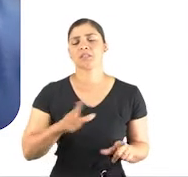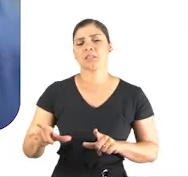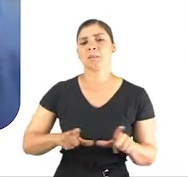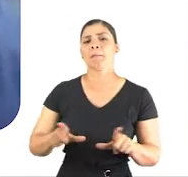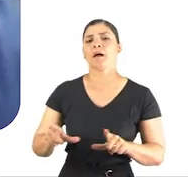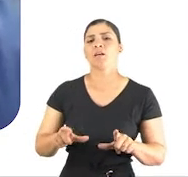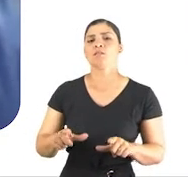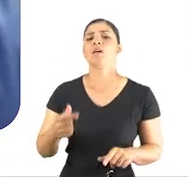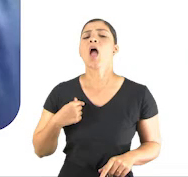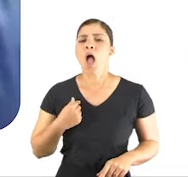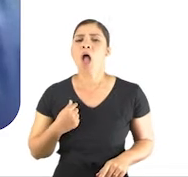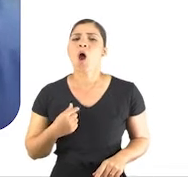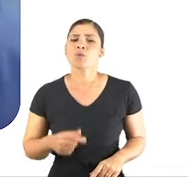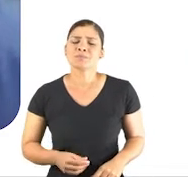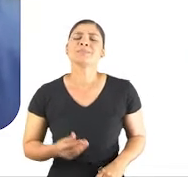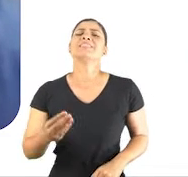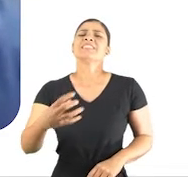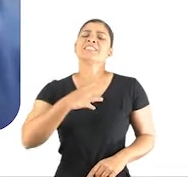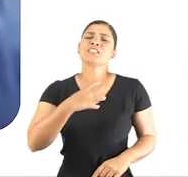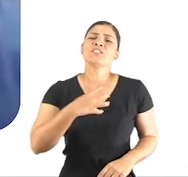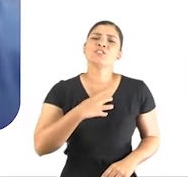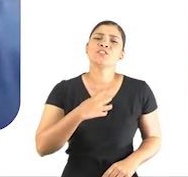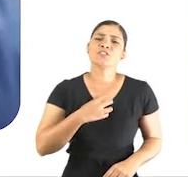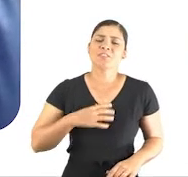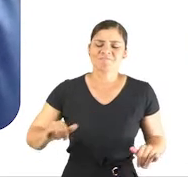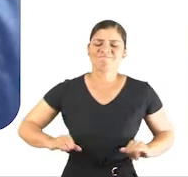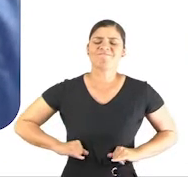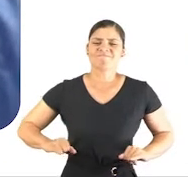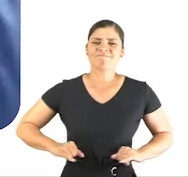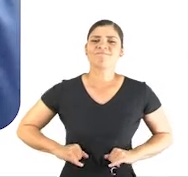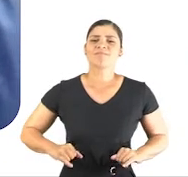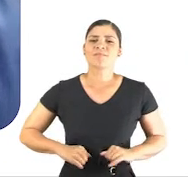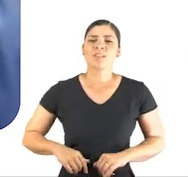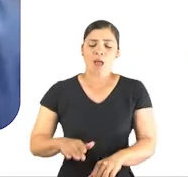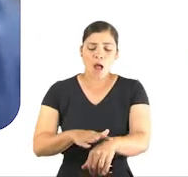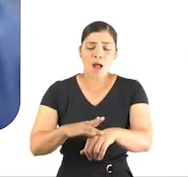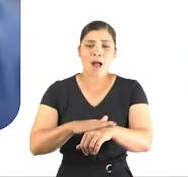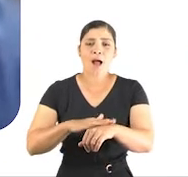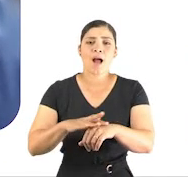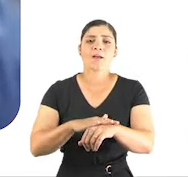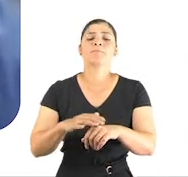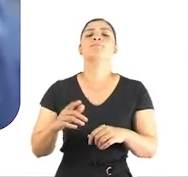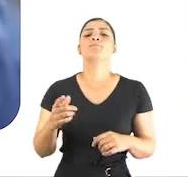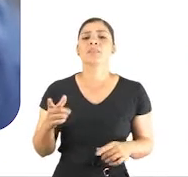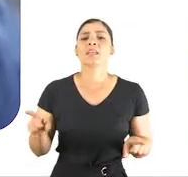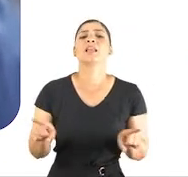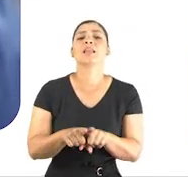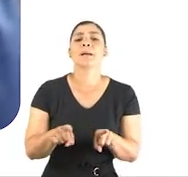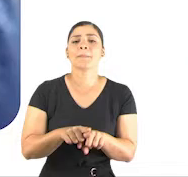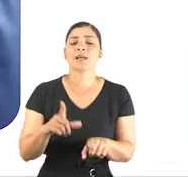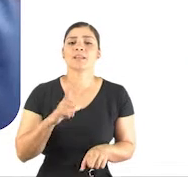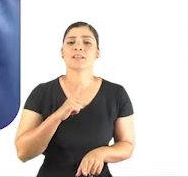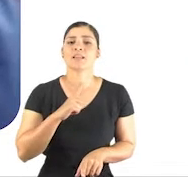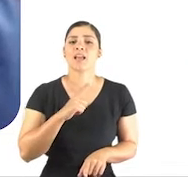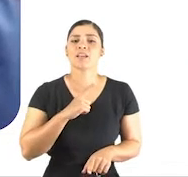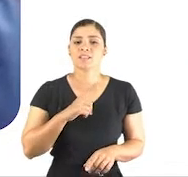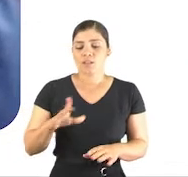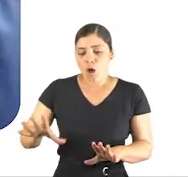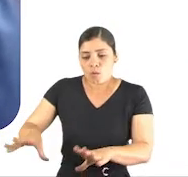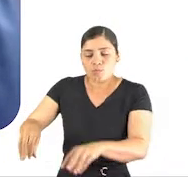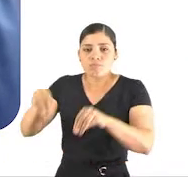porque eu sentia essa dor na pele. A gente tinha que tirar bases dos